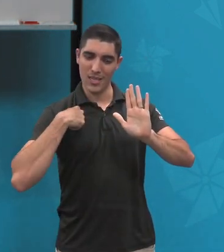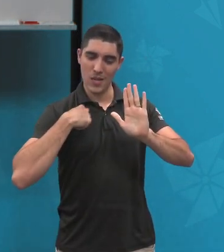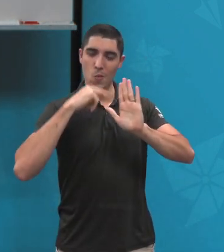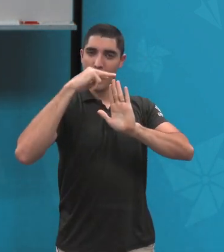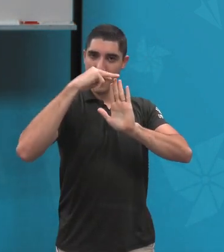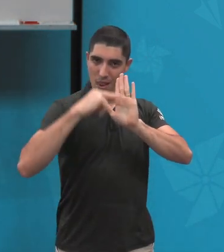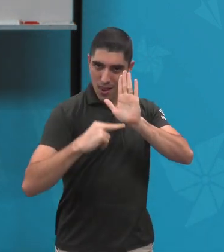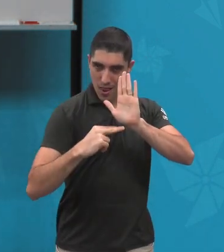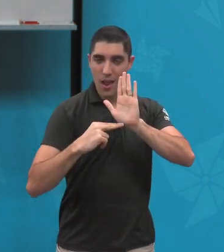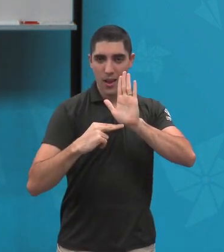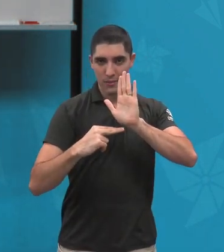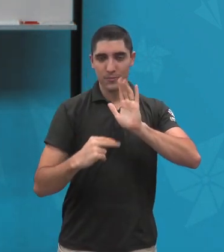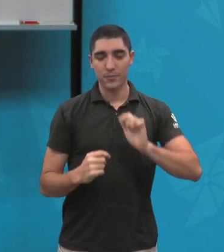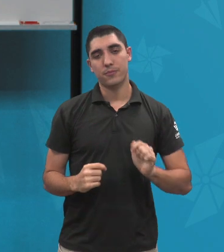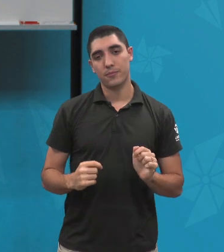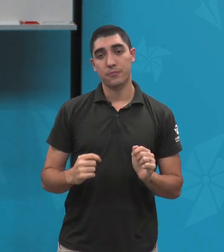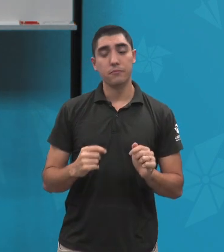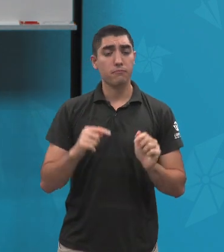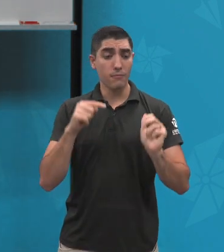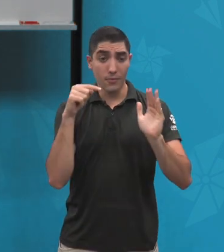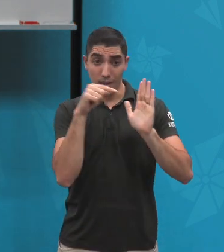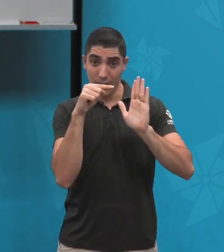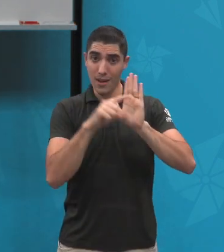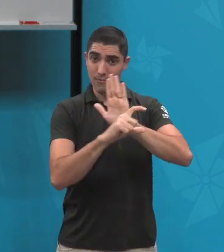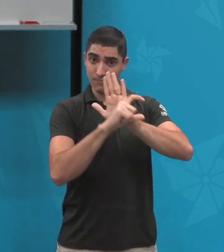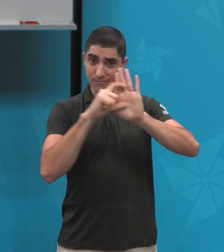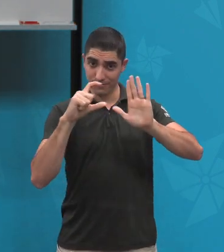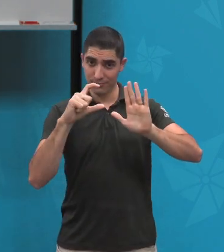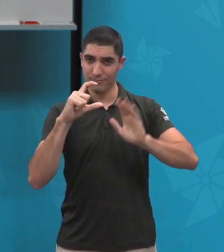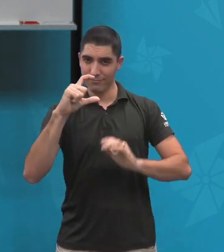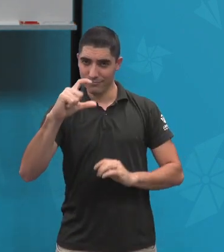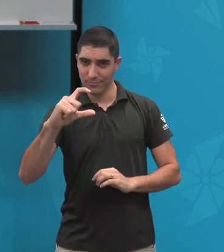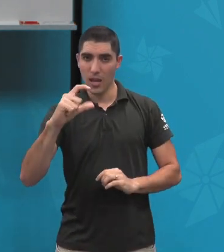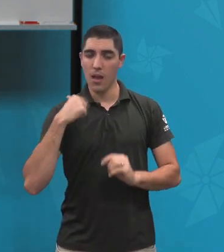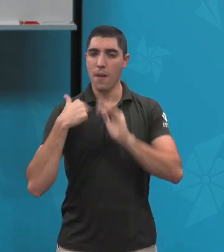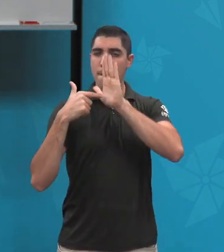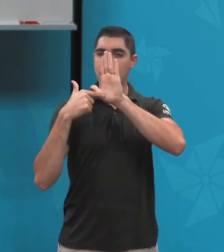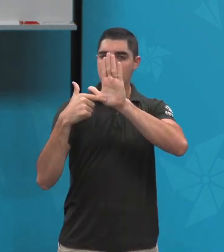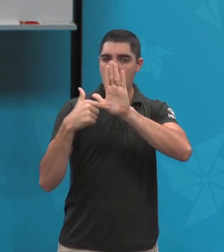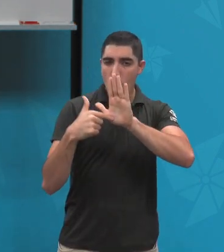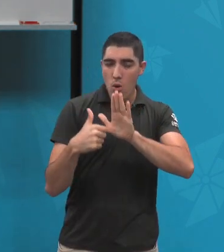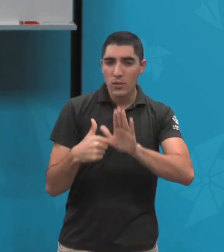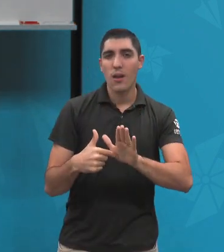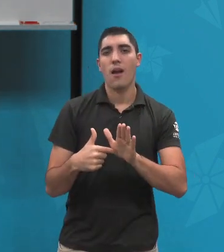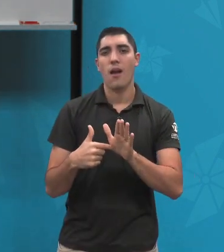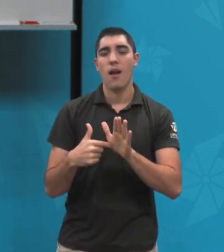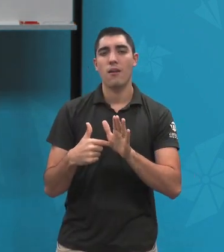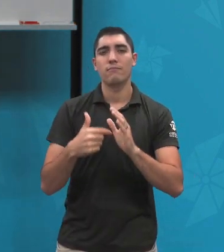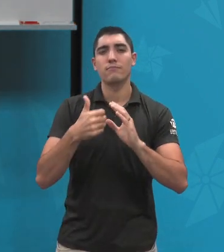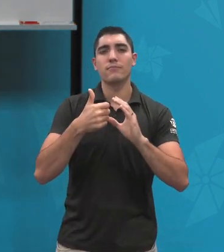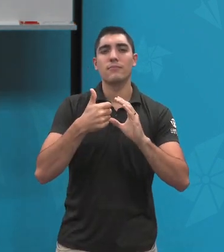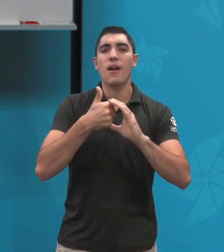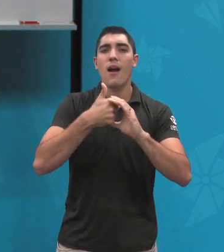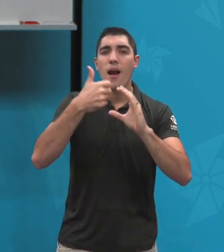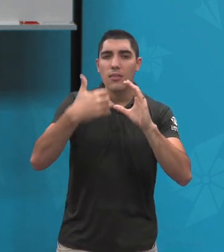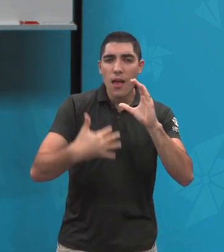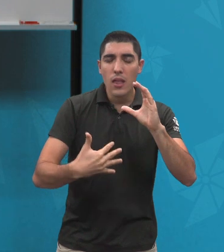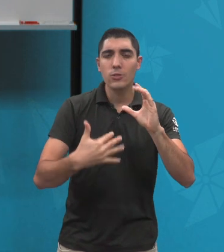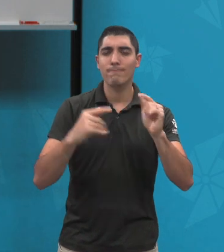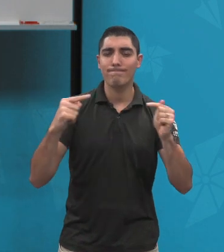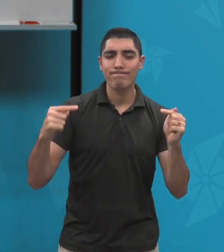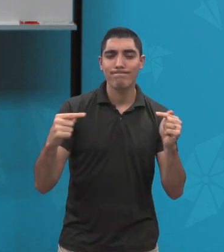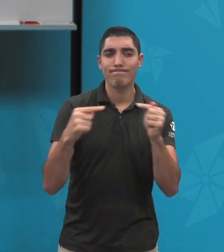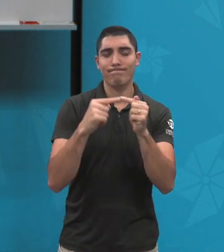um trecho deste livro, e eu vou apontando nos textos algumas